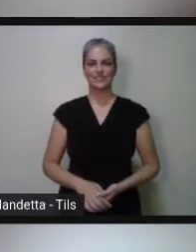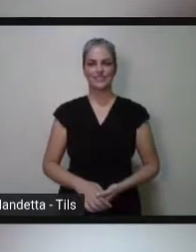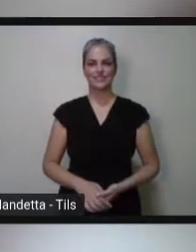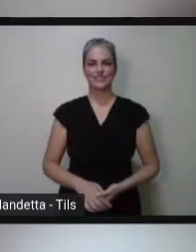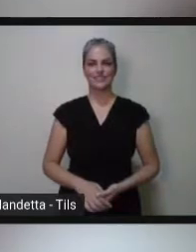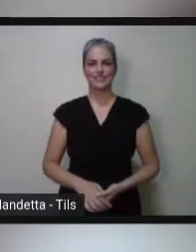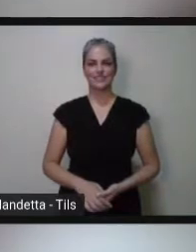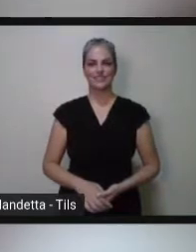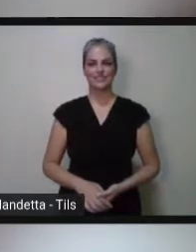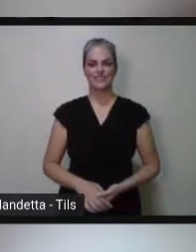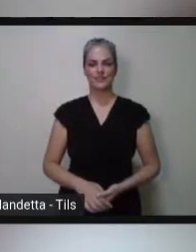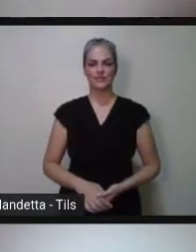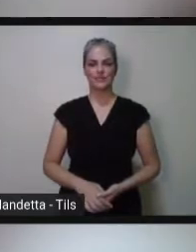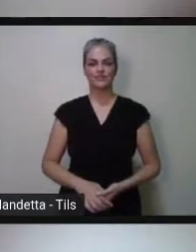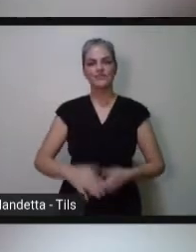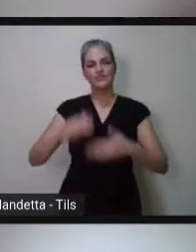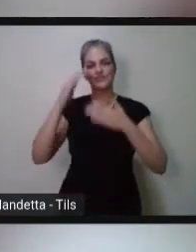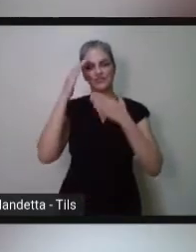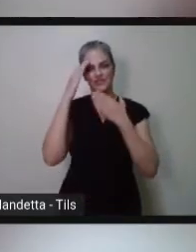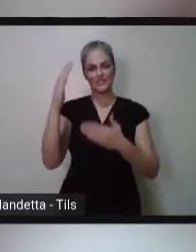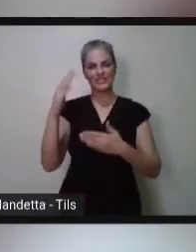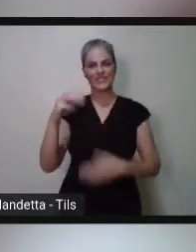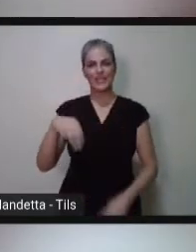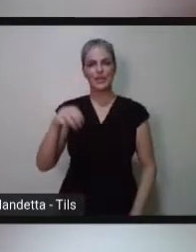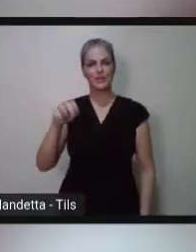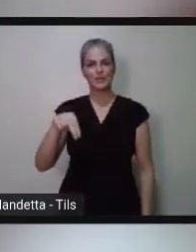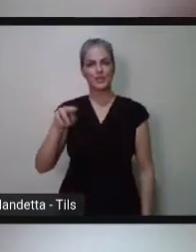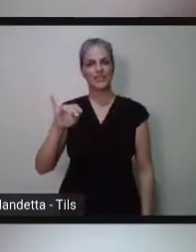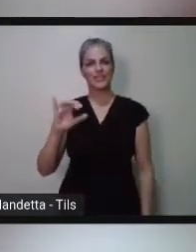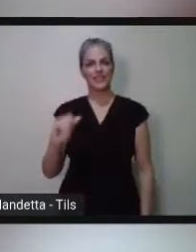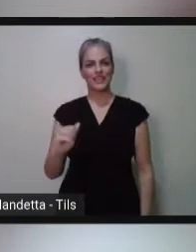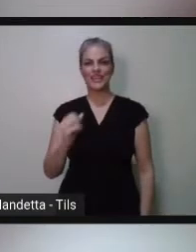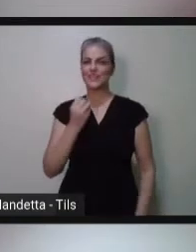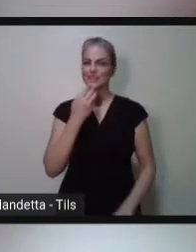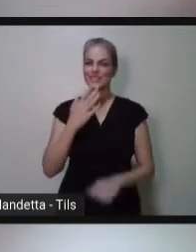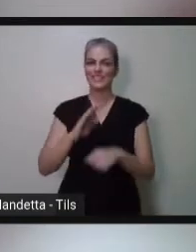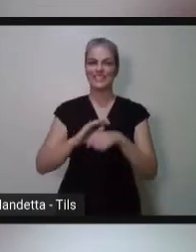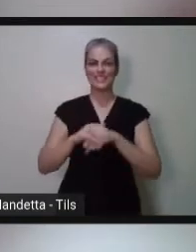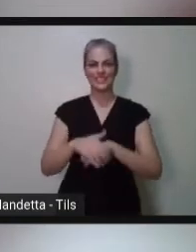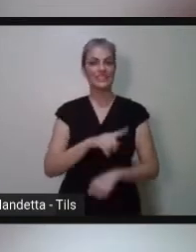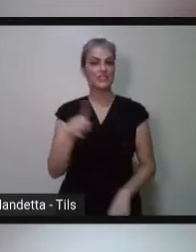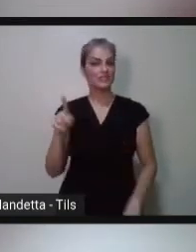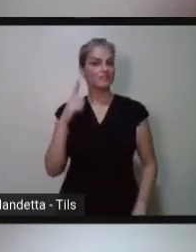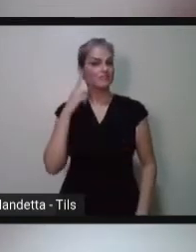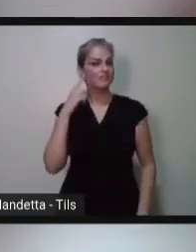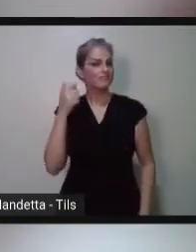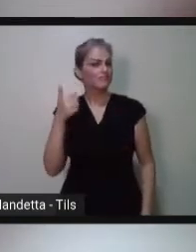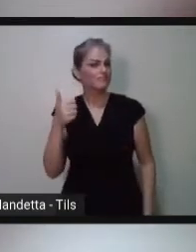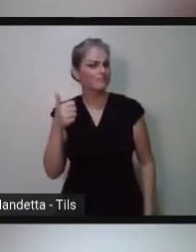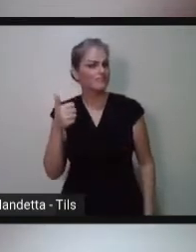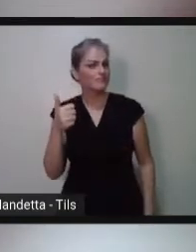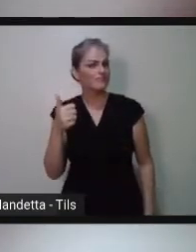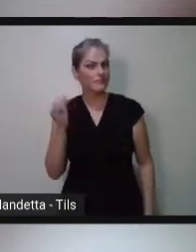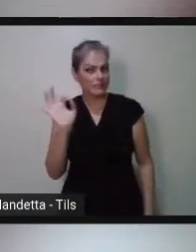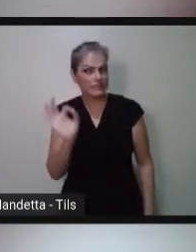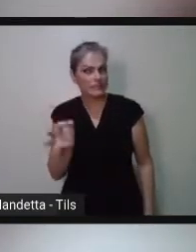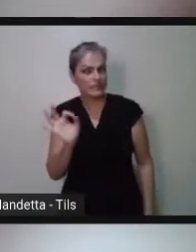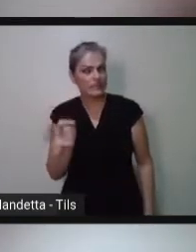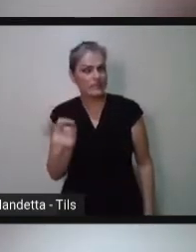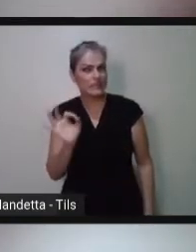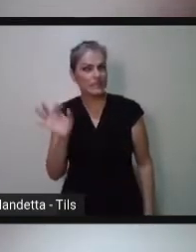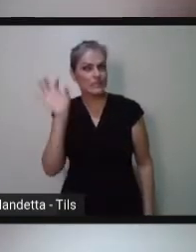Ok, obrigada, Mônica, boa noite. Vocês estão me ouvindo? Tá tudo certo? Vocês estão me ouvindo?